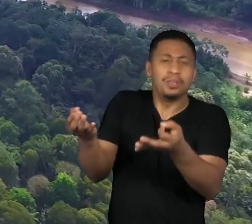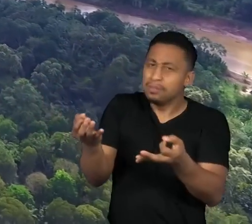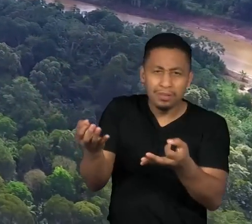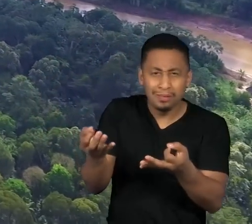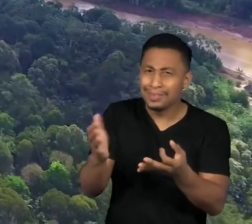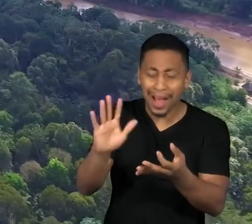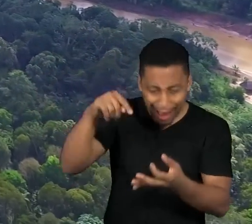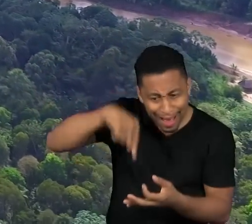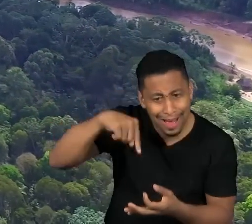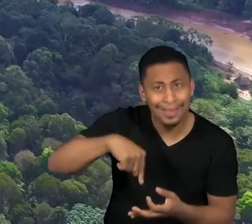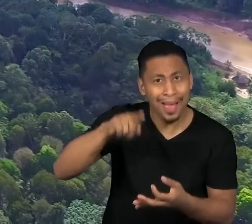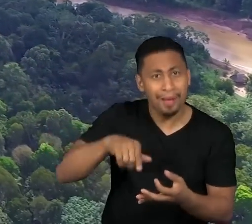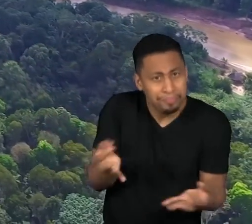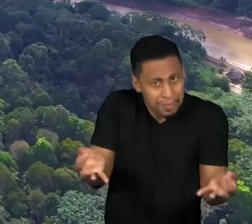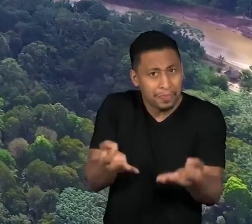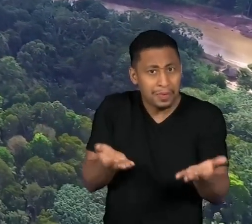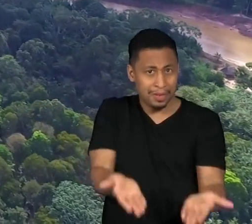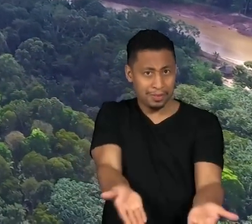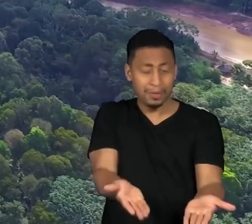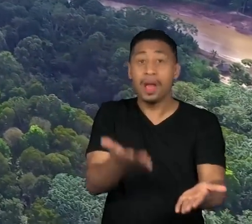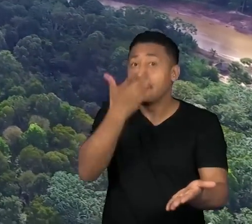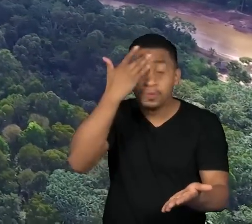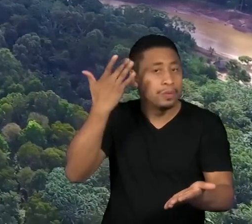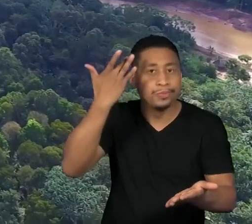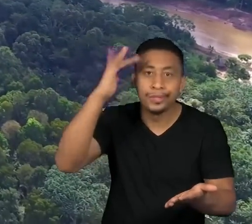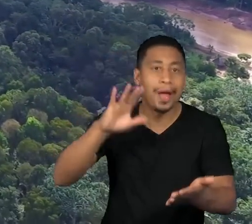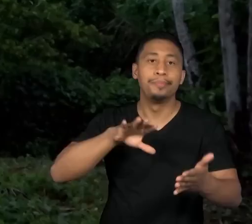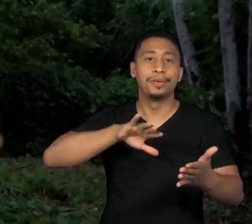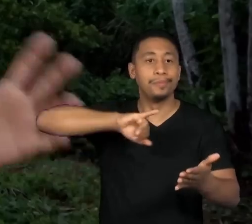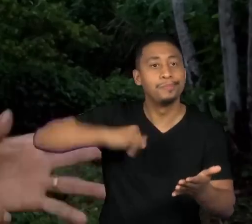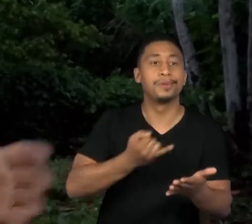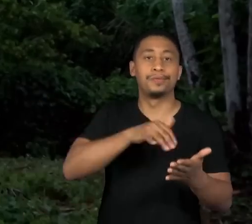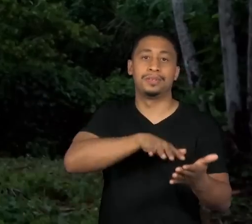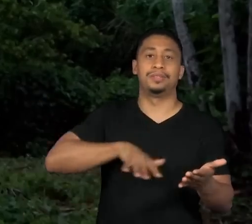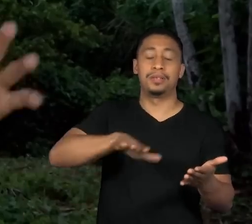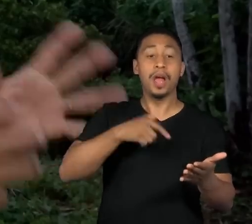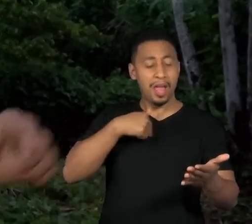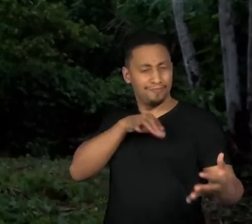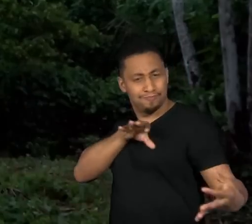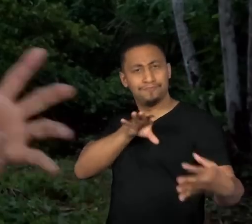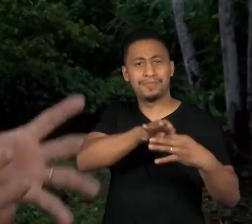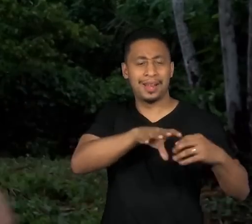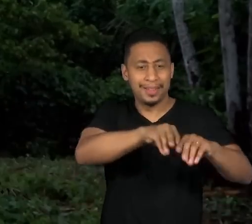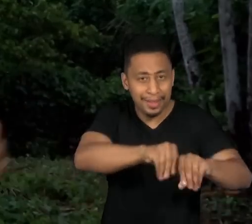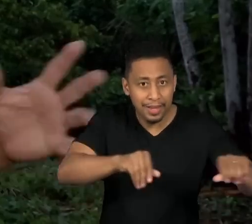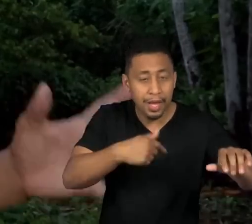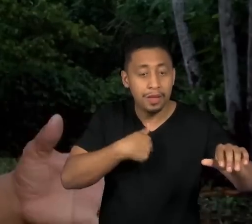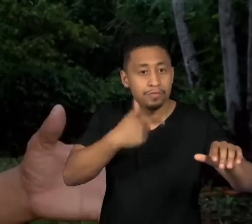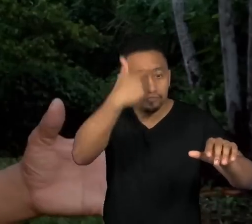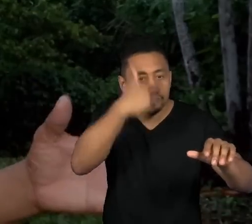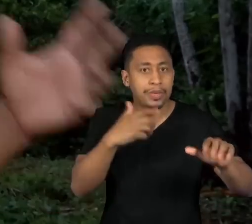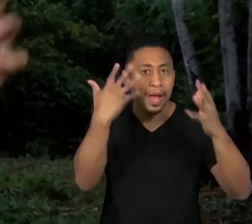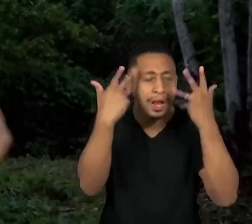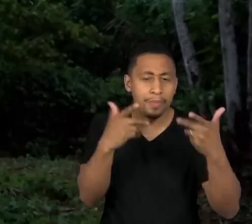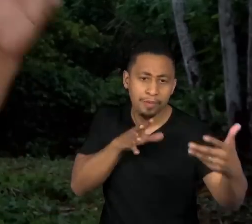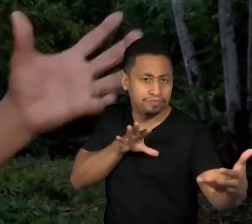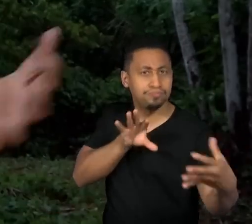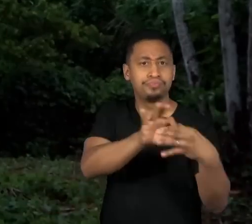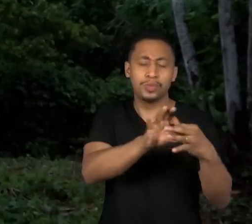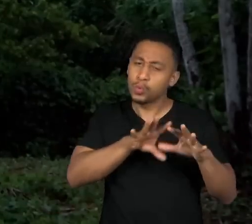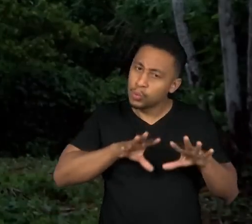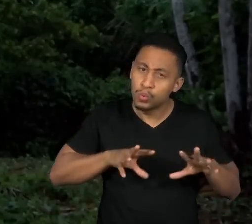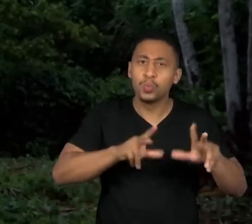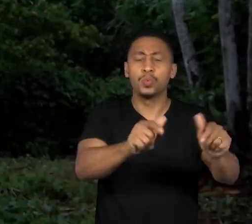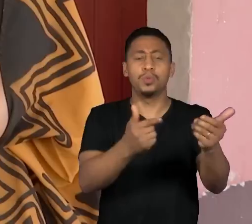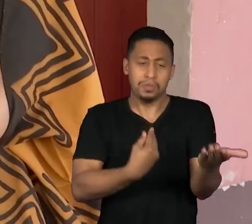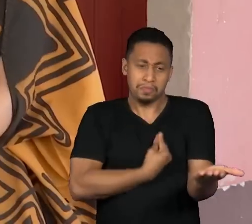tudo na mão. Agora, tem muitas das vezes que as pessoas não sabem aproveitar esse paraíso. Eu sou a terra, eu sou a floresta, eu sou um animal, eu sou tudo. Porque é desse tudo que